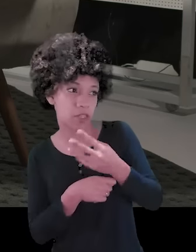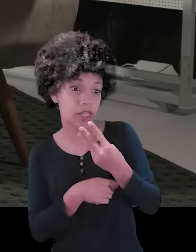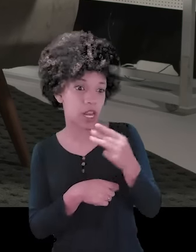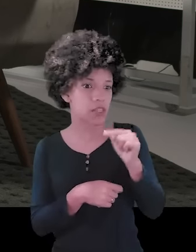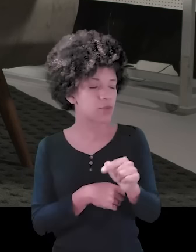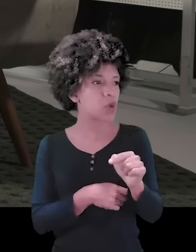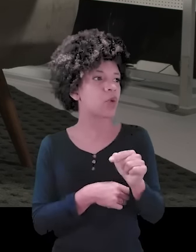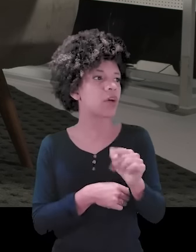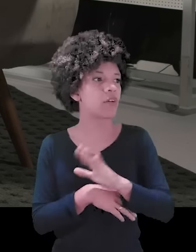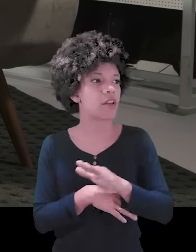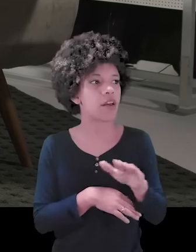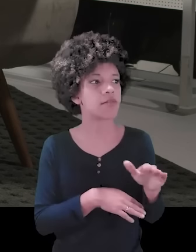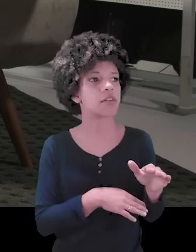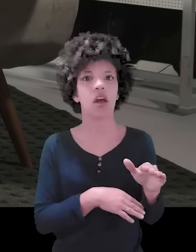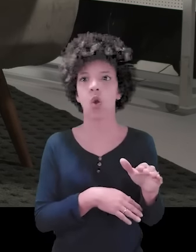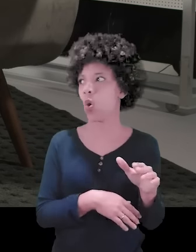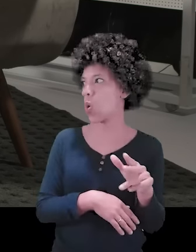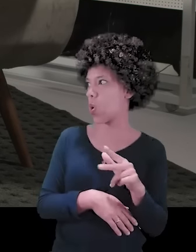menos 3.500